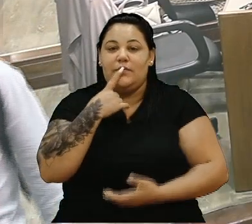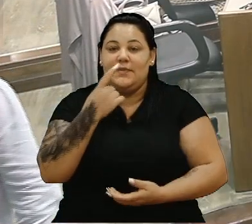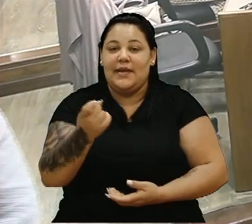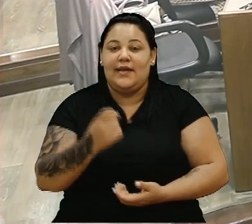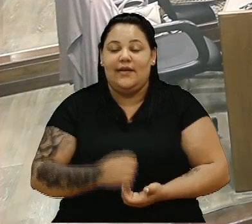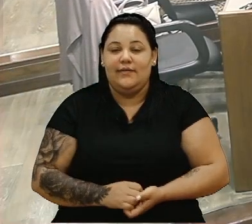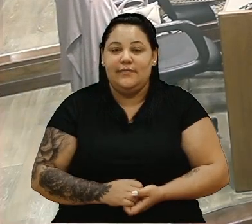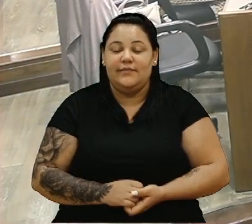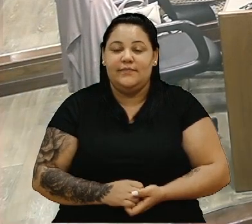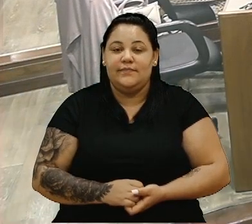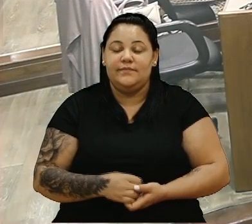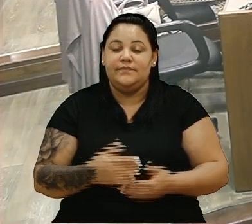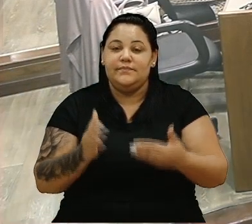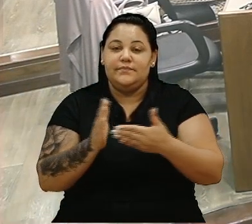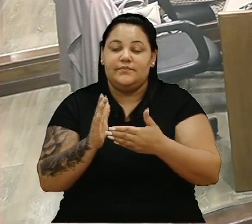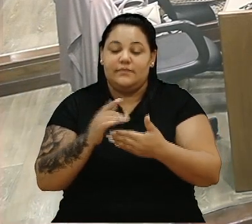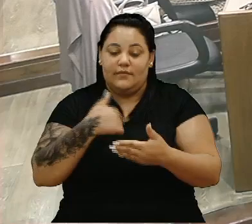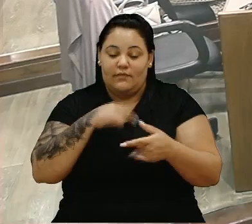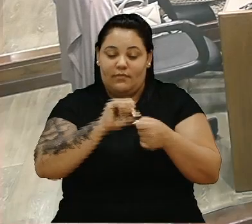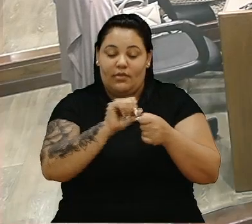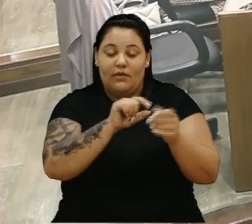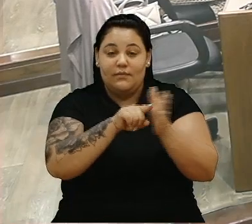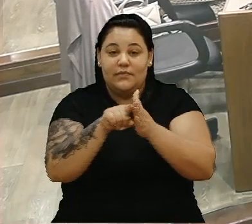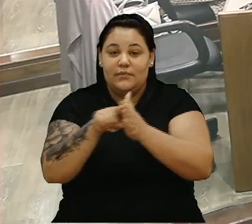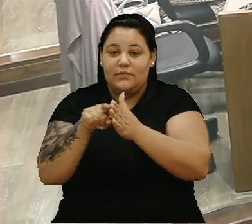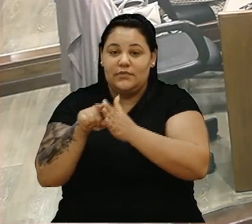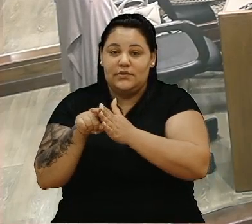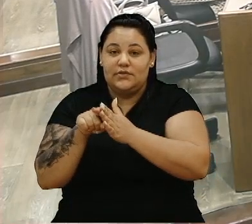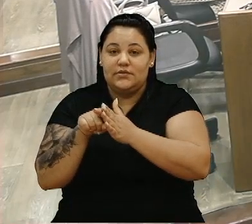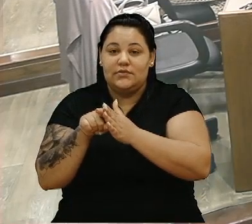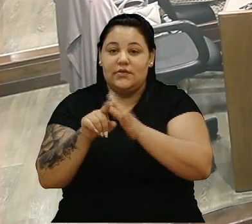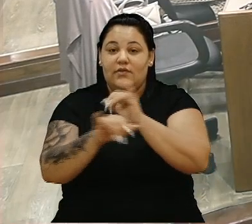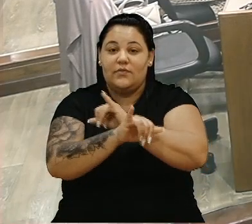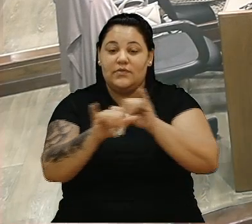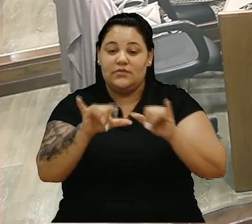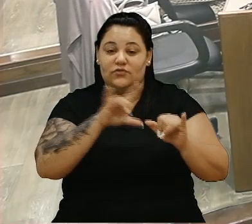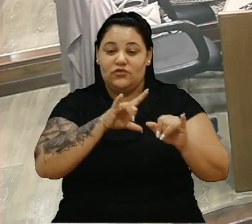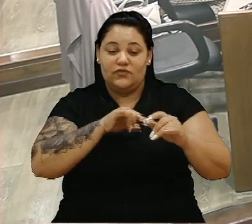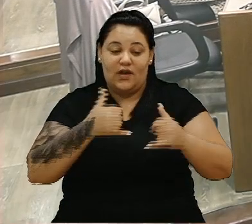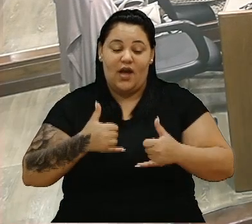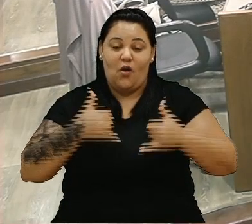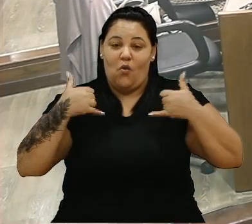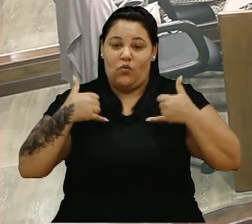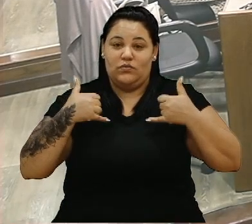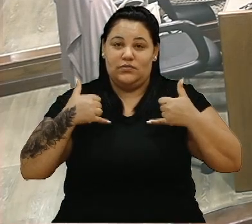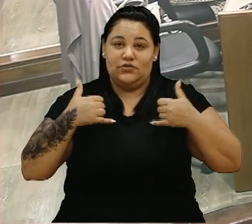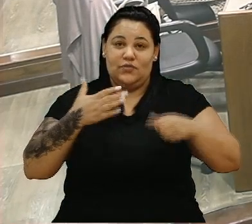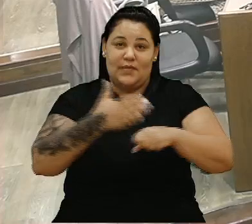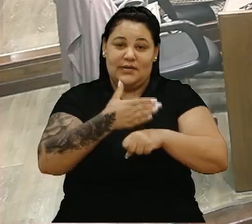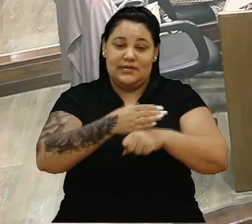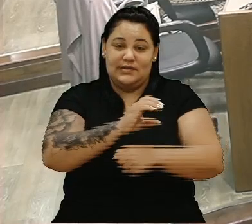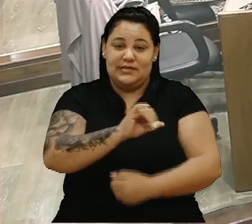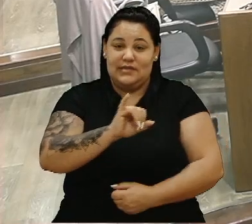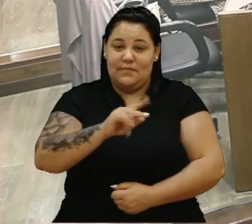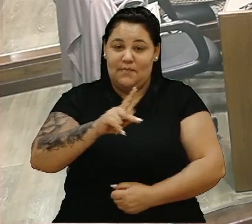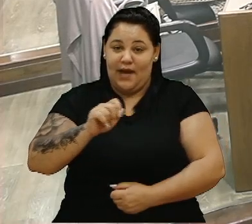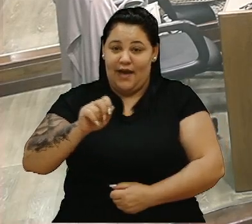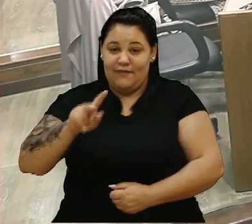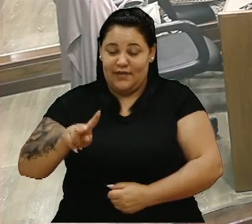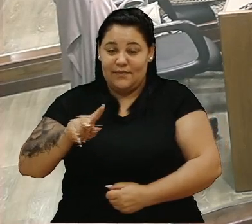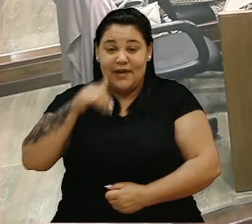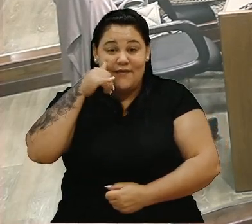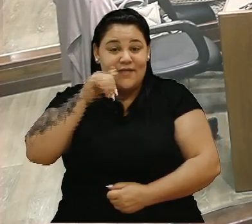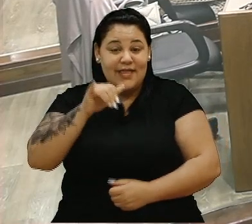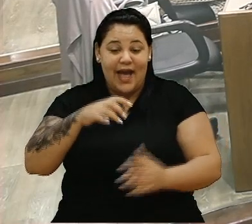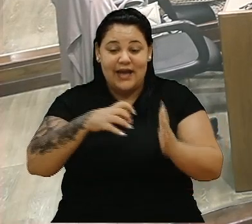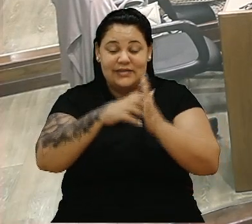estava lembrando aqui, até fiz uma pesquisa para ser mais precisa a informação. Eu tive a honra de integrar a CIPAV, que são as Comissões Internas de Prevenção de